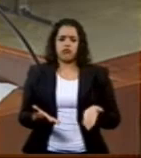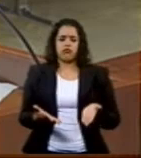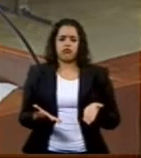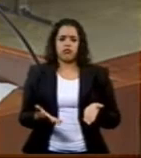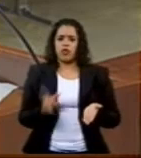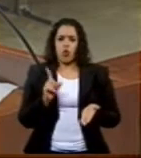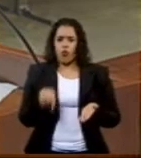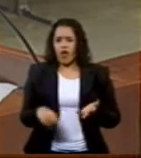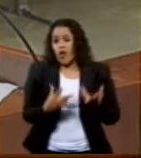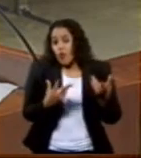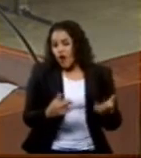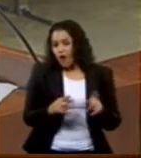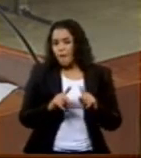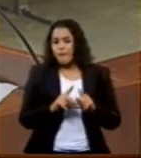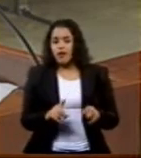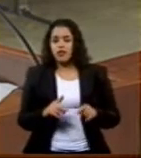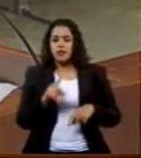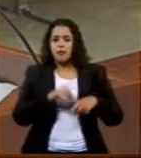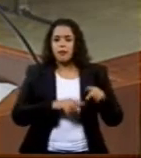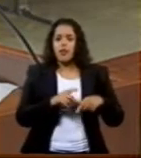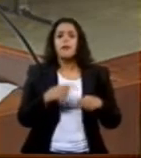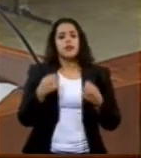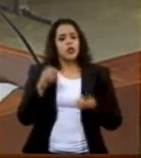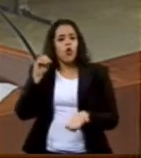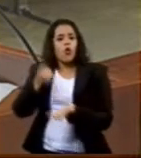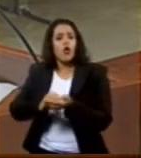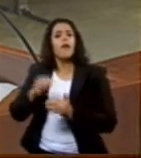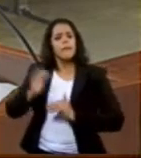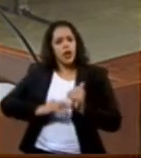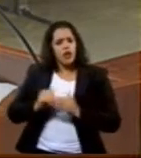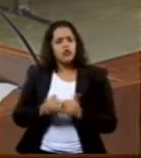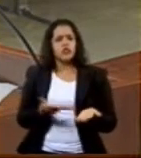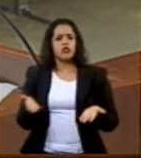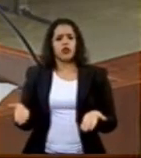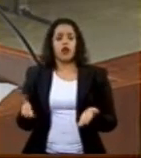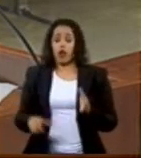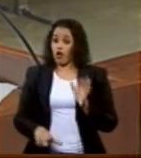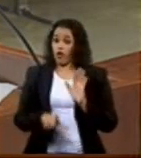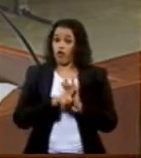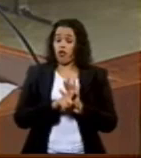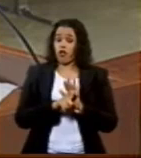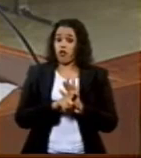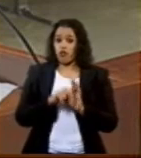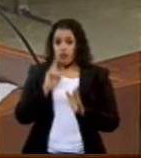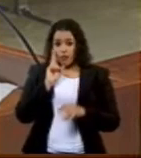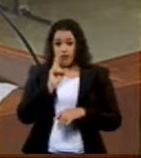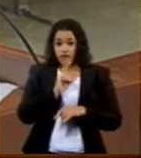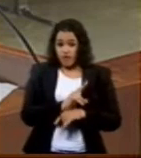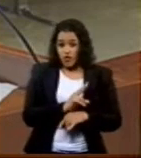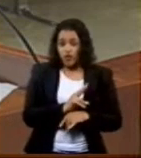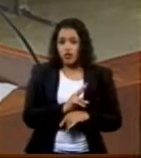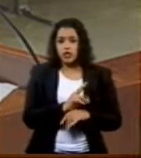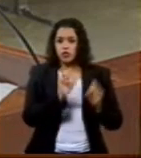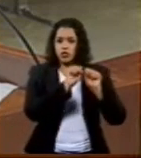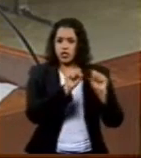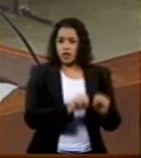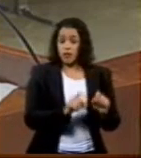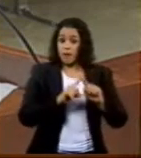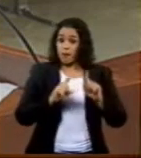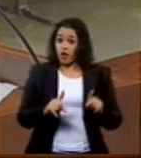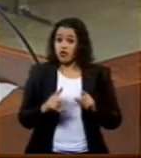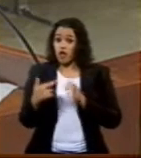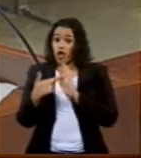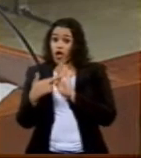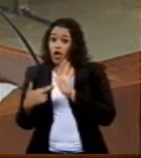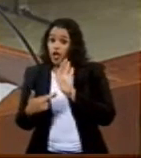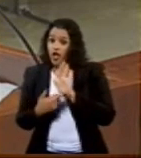ser o mesmo caso, a igualdade material deve ser aplicada. A lei prevê o sistema, porém um princípio é